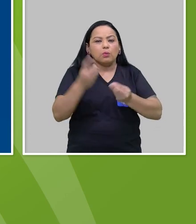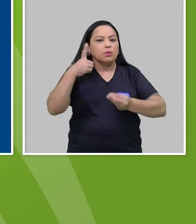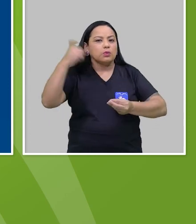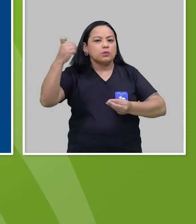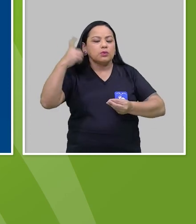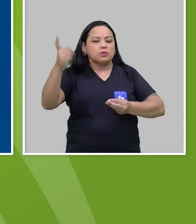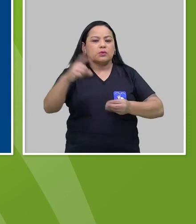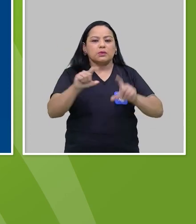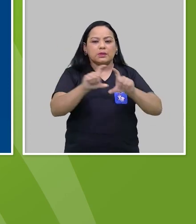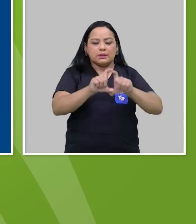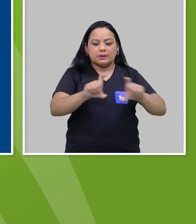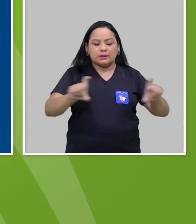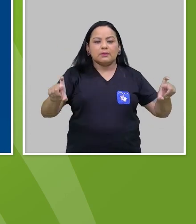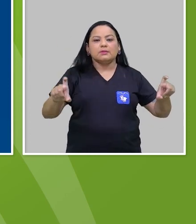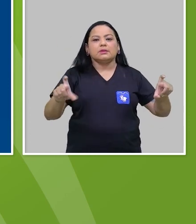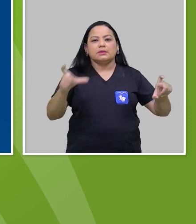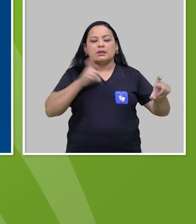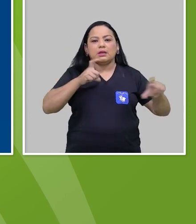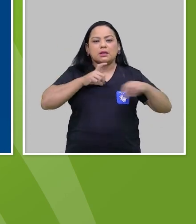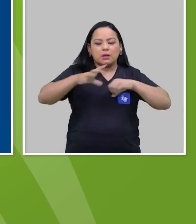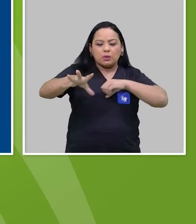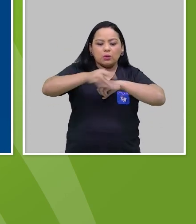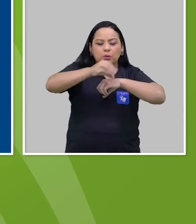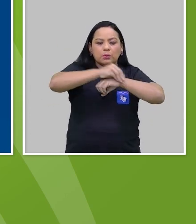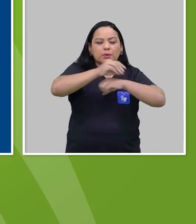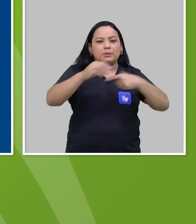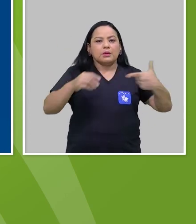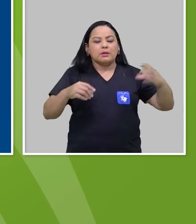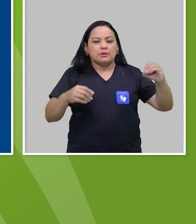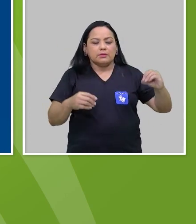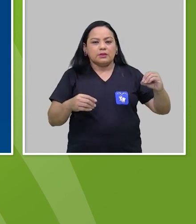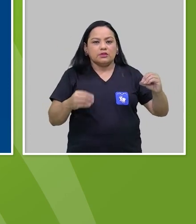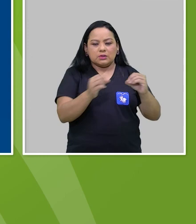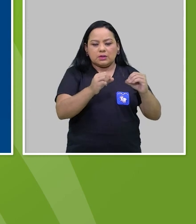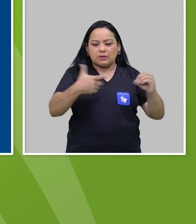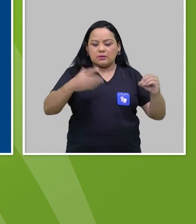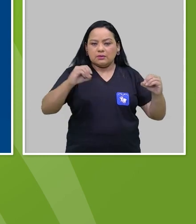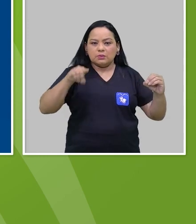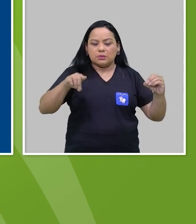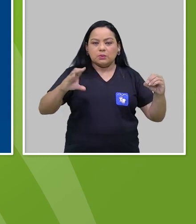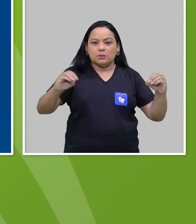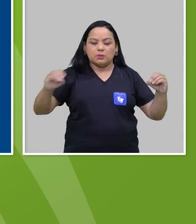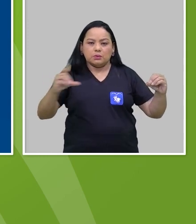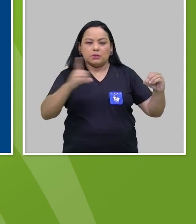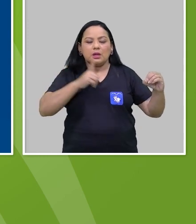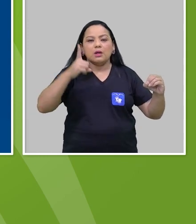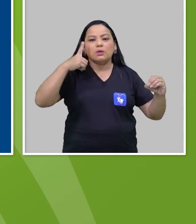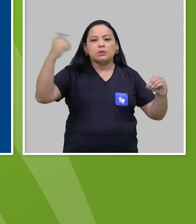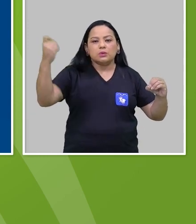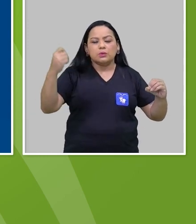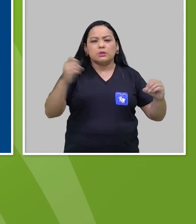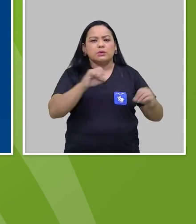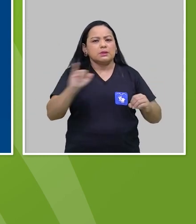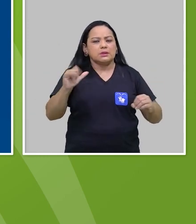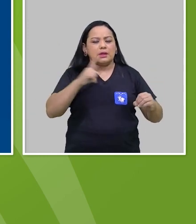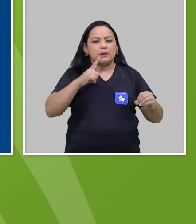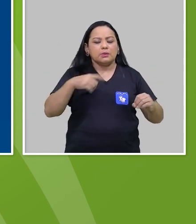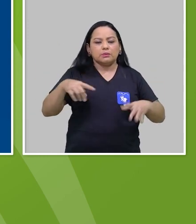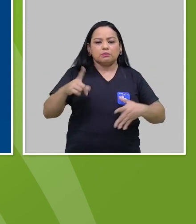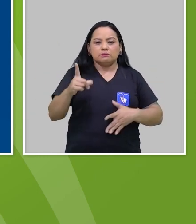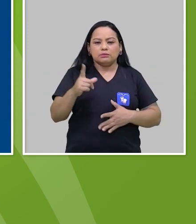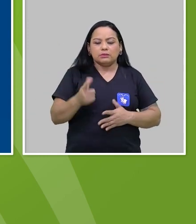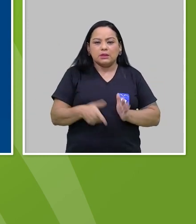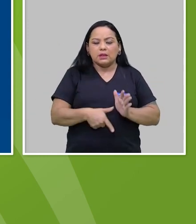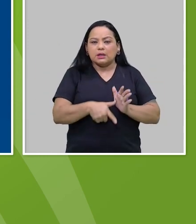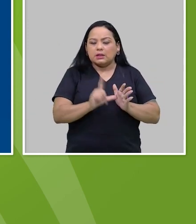Nesta faixa aqui, que compreende entre 20 e 20 mil hertz, eu tenho os sons. Se eu tenho